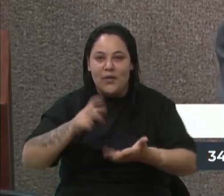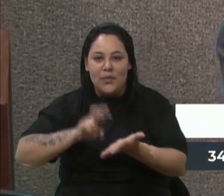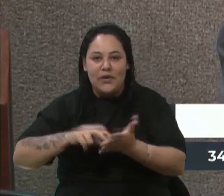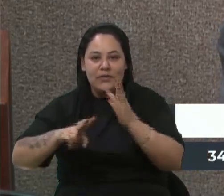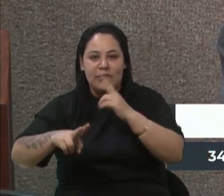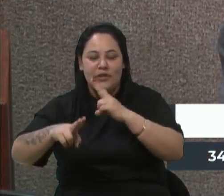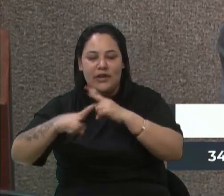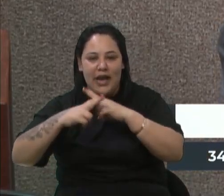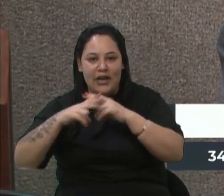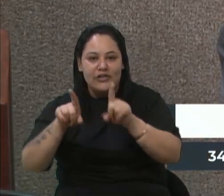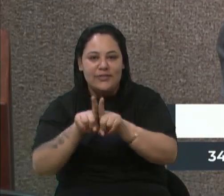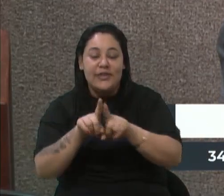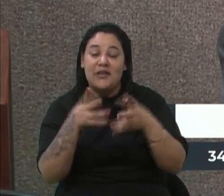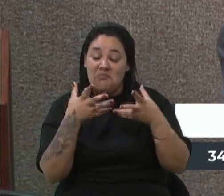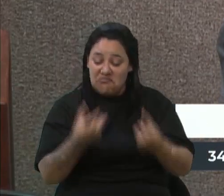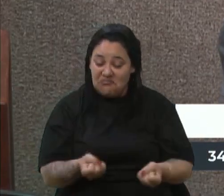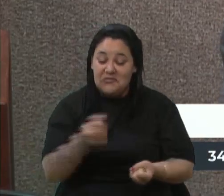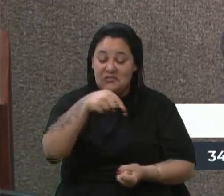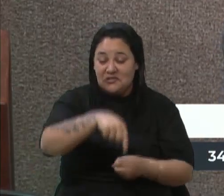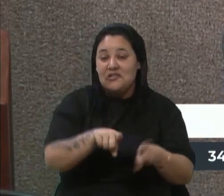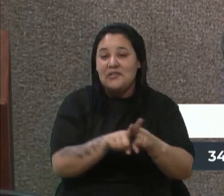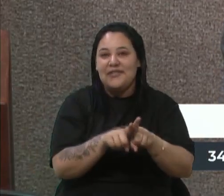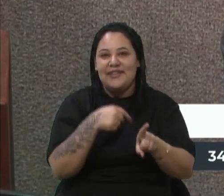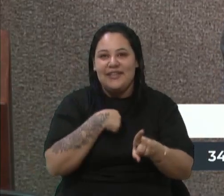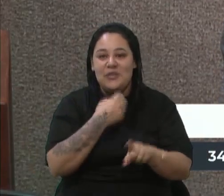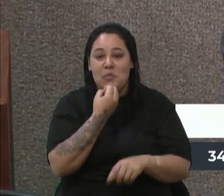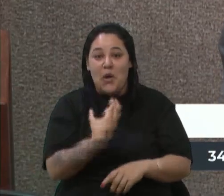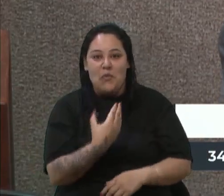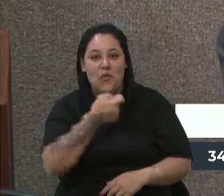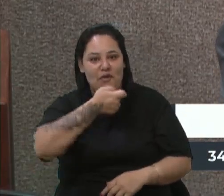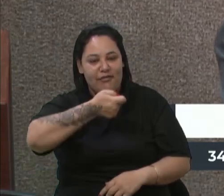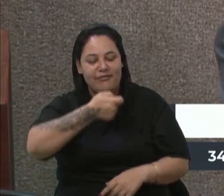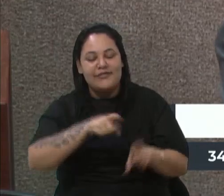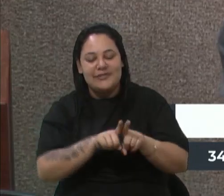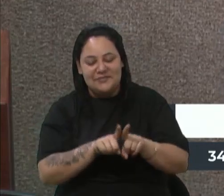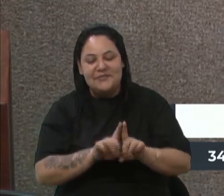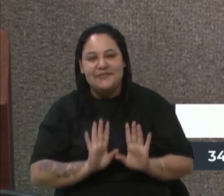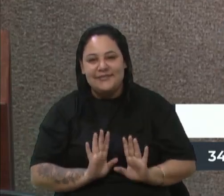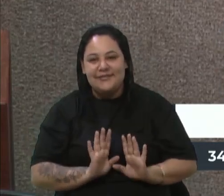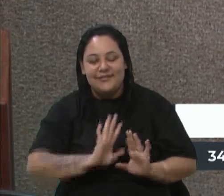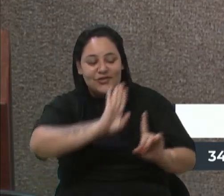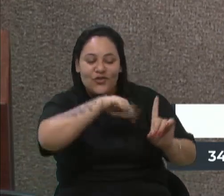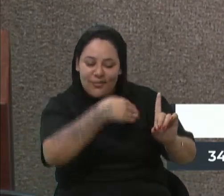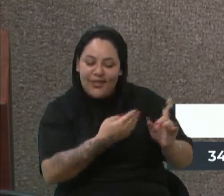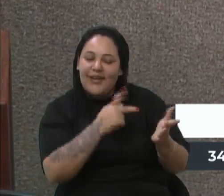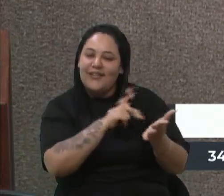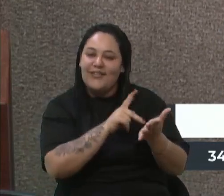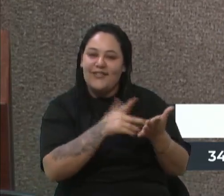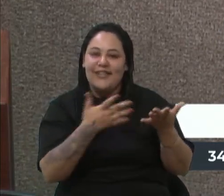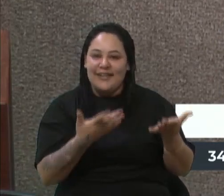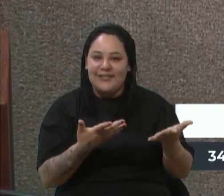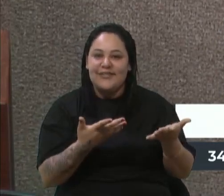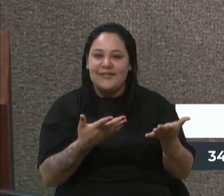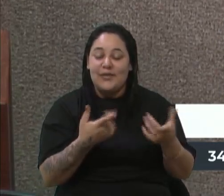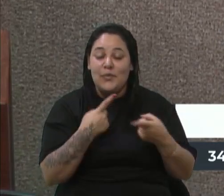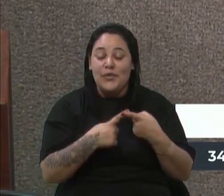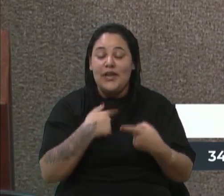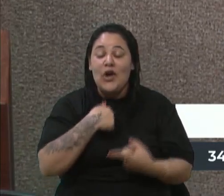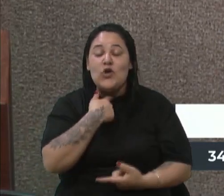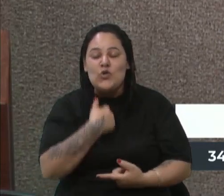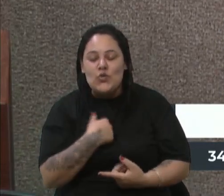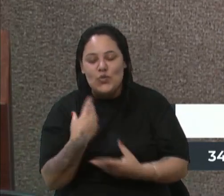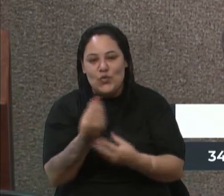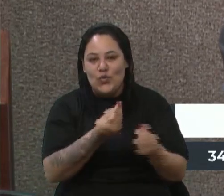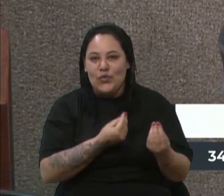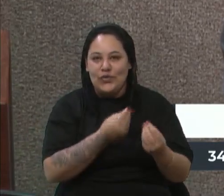Ele aceitou então deve sair uma boa entrevista de homenagem a ele é homenagem a ele porque eu gosto muito do